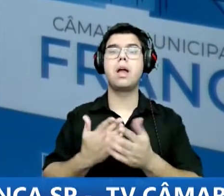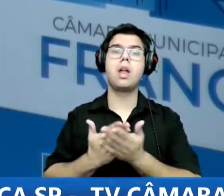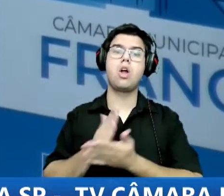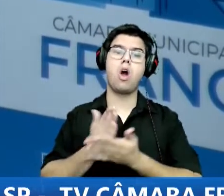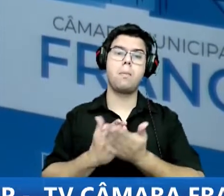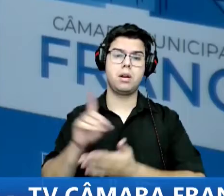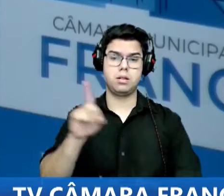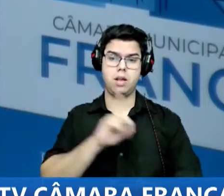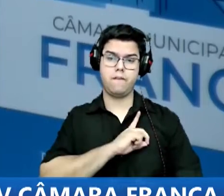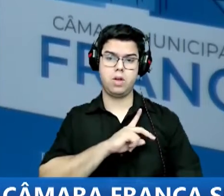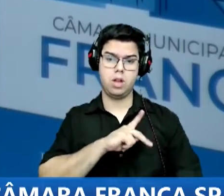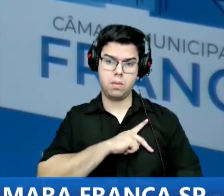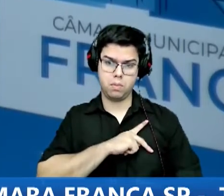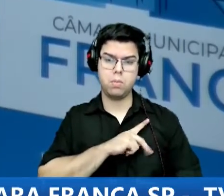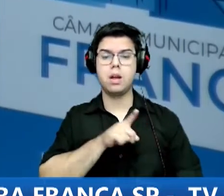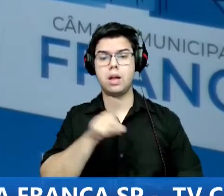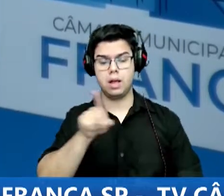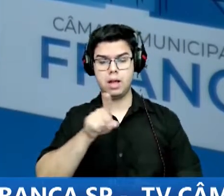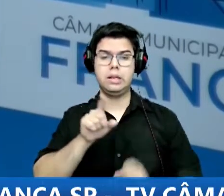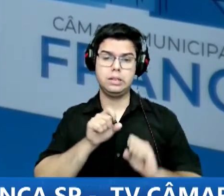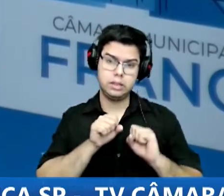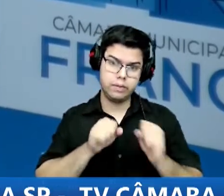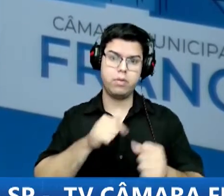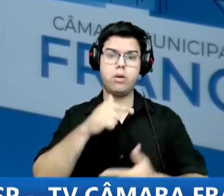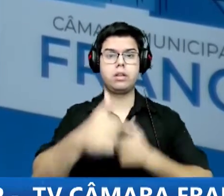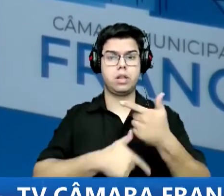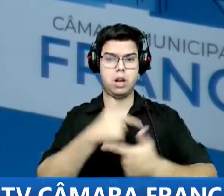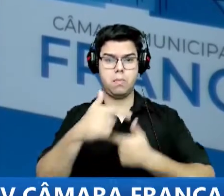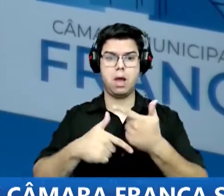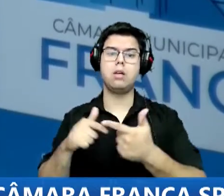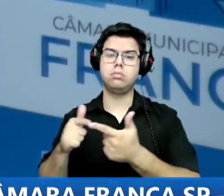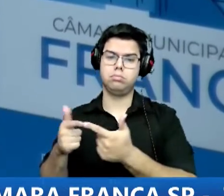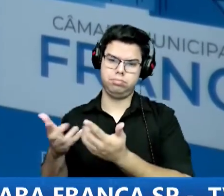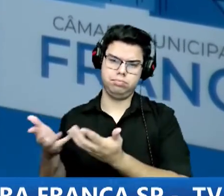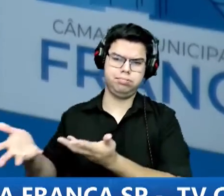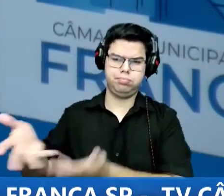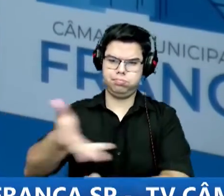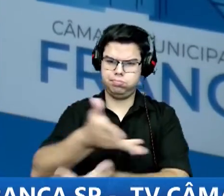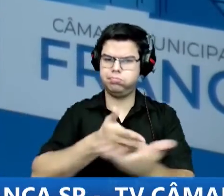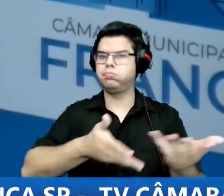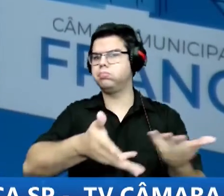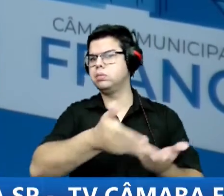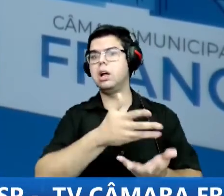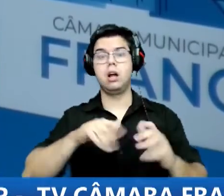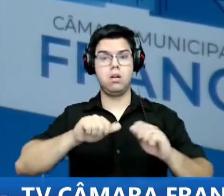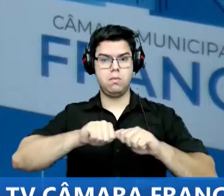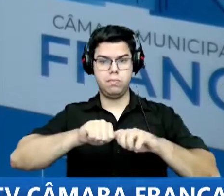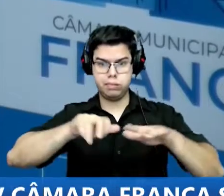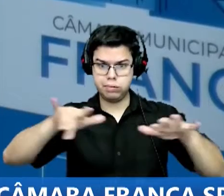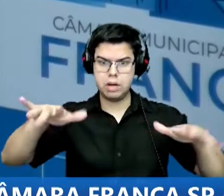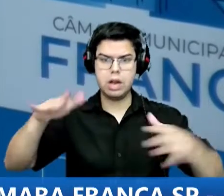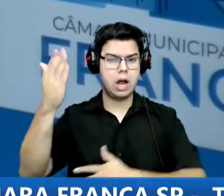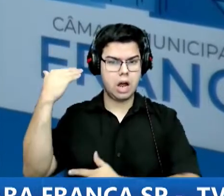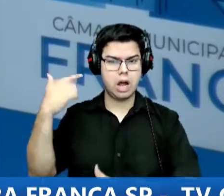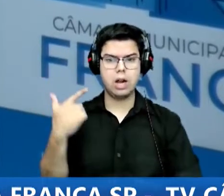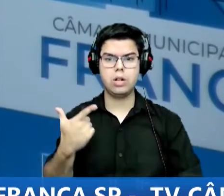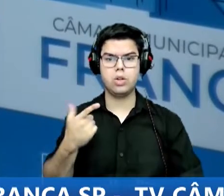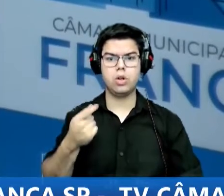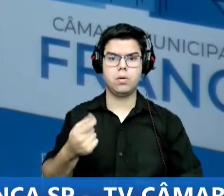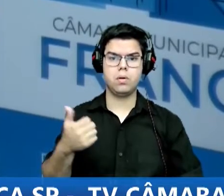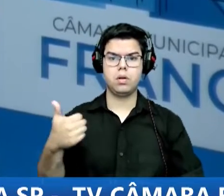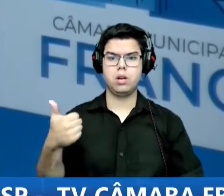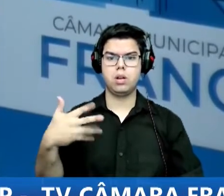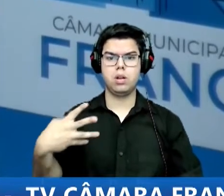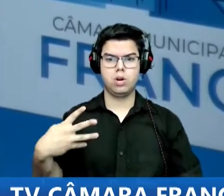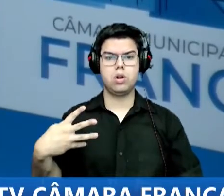que buscou um trabalho de rede, e essa rede hoje se ampliou. Na época, em 2014, muito ali